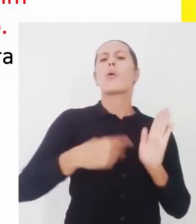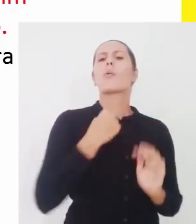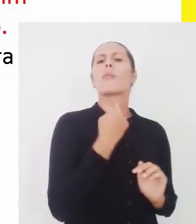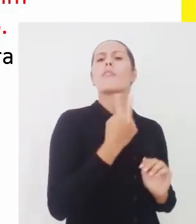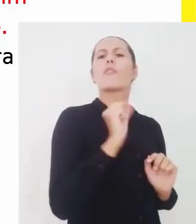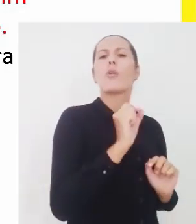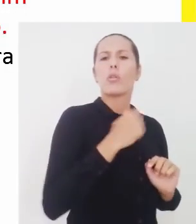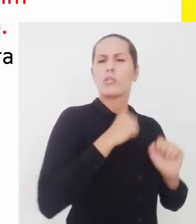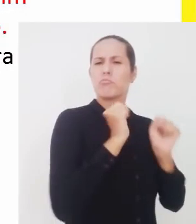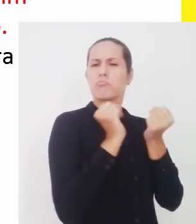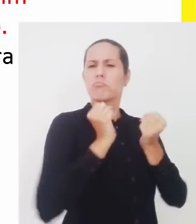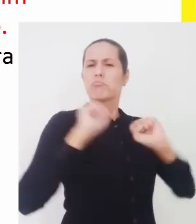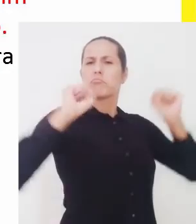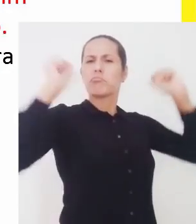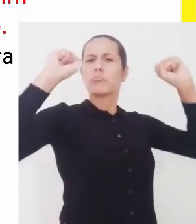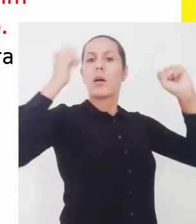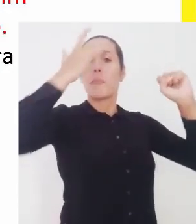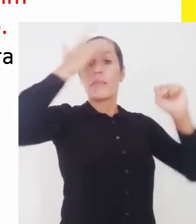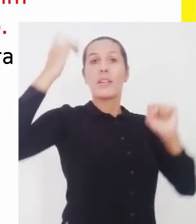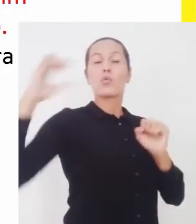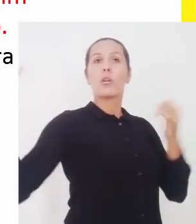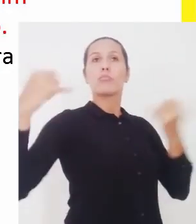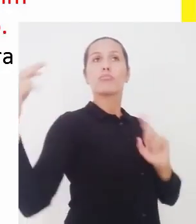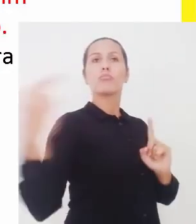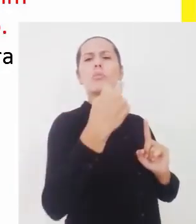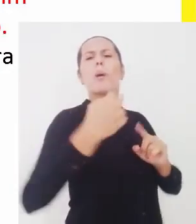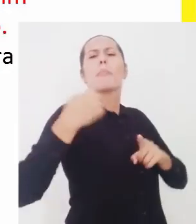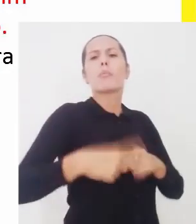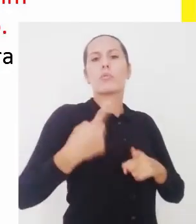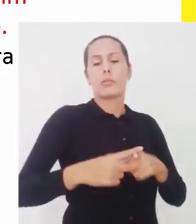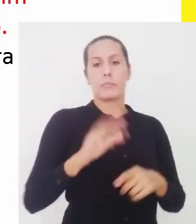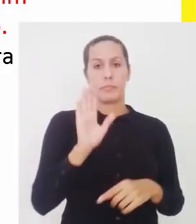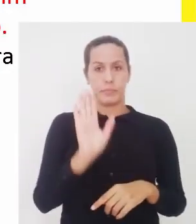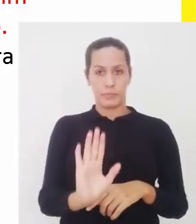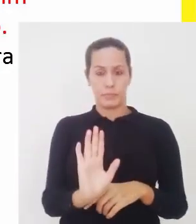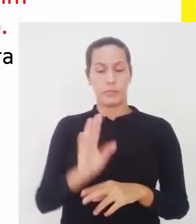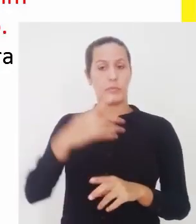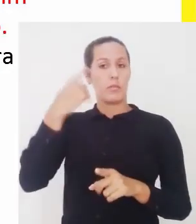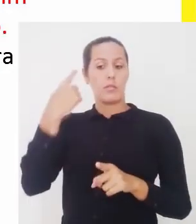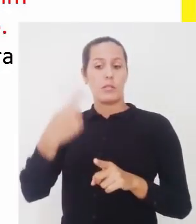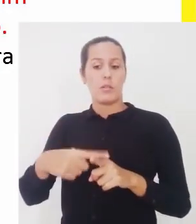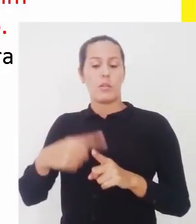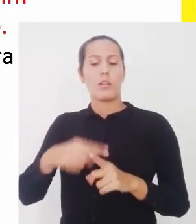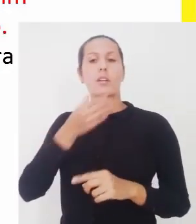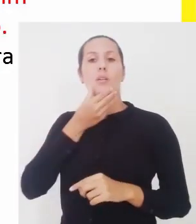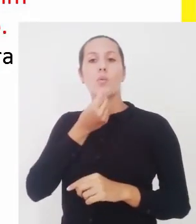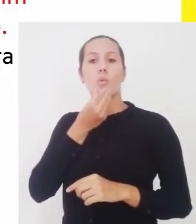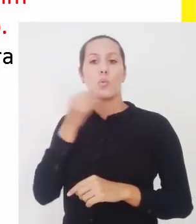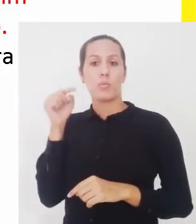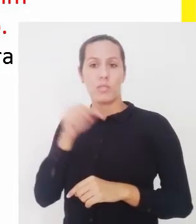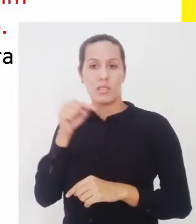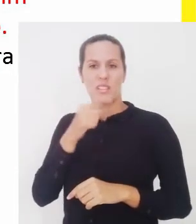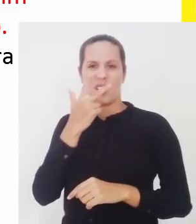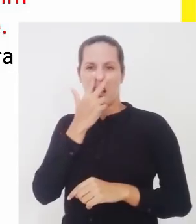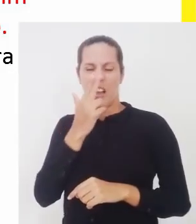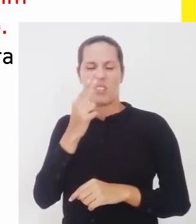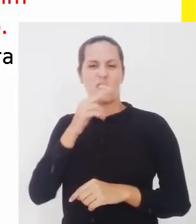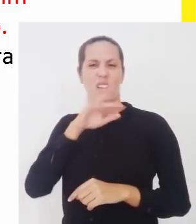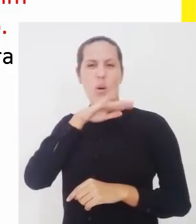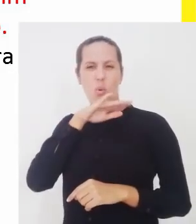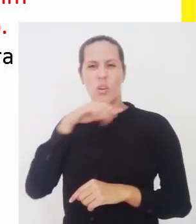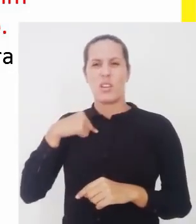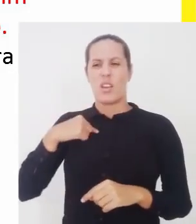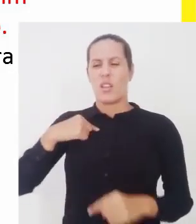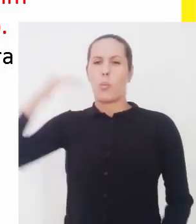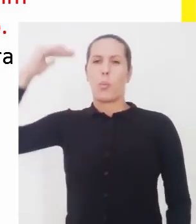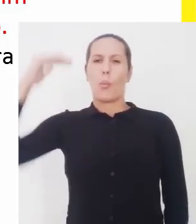o menino acha ruim ser pequeno e não gosta de ser chamado assim. Na terceira, na